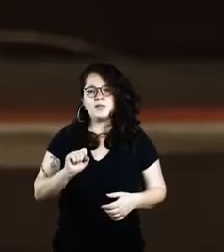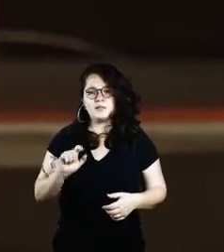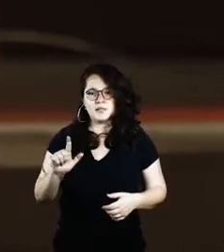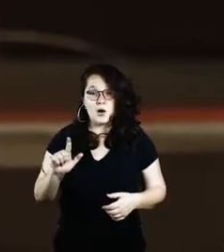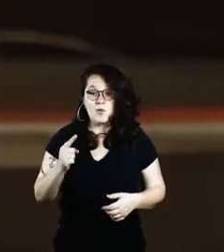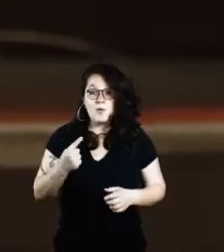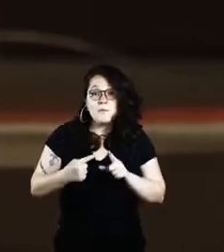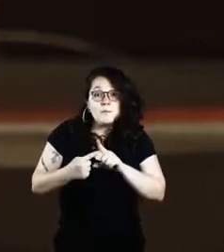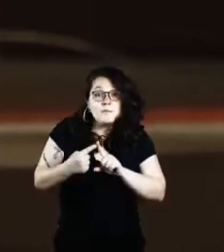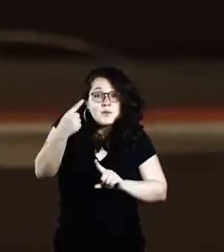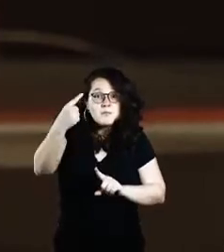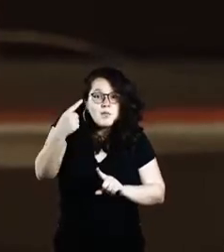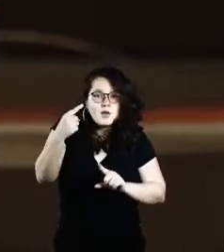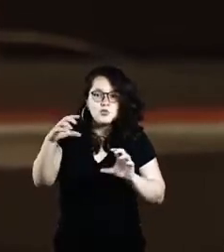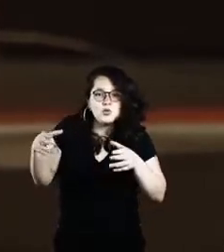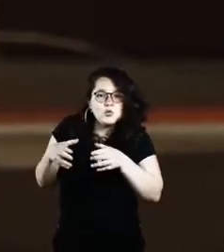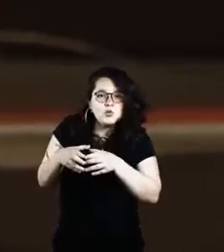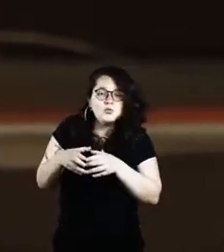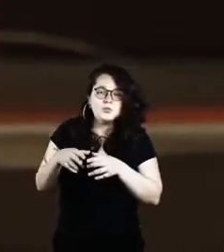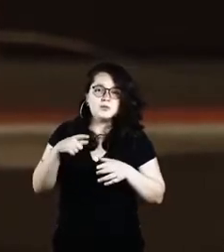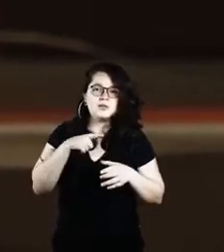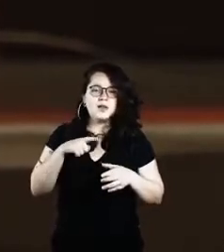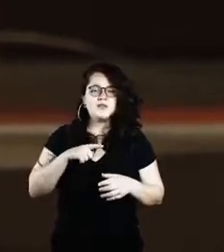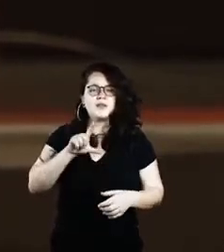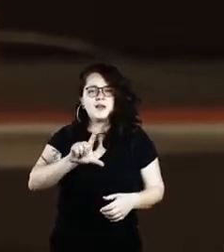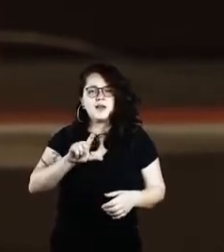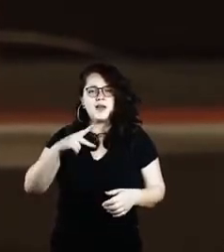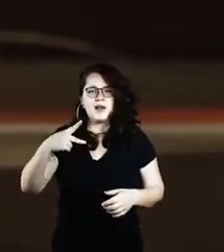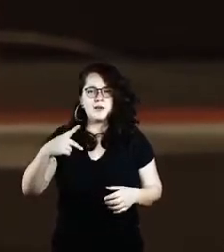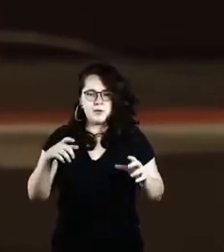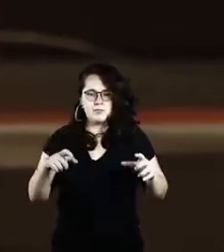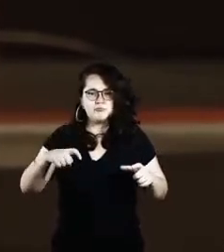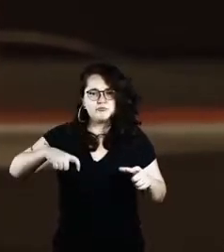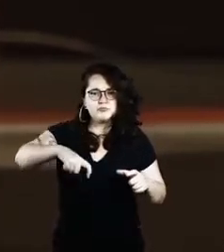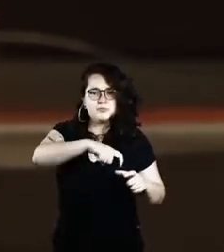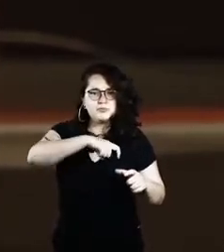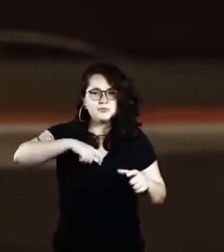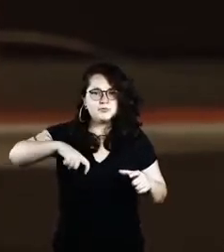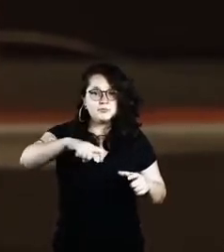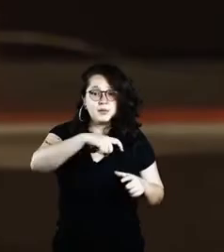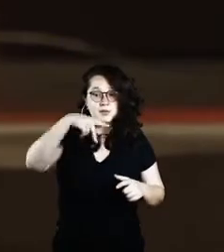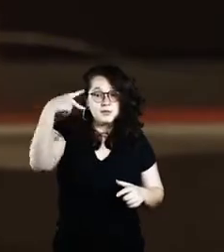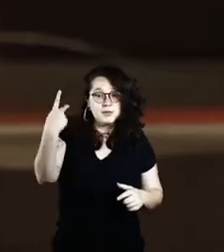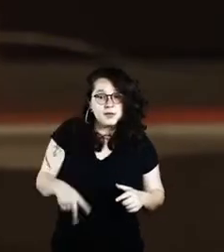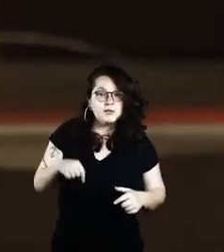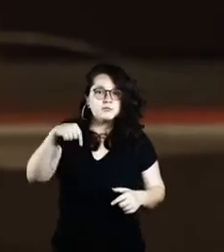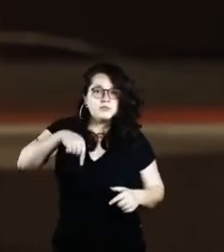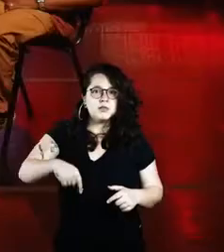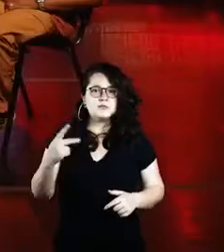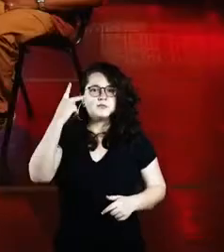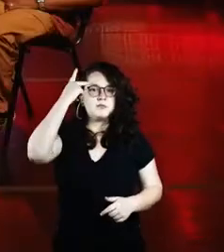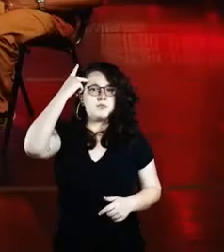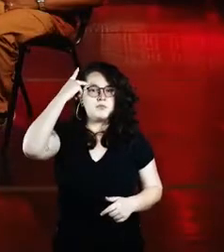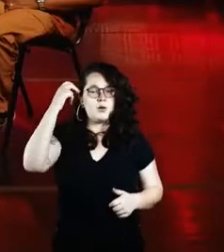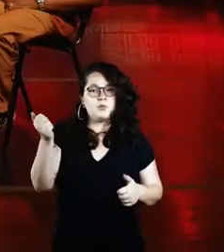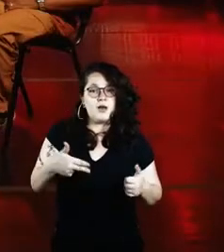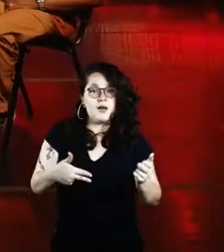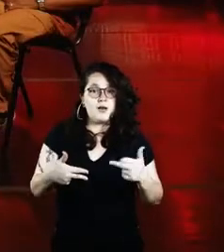solo no rap nacional, né? Paulista, né? E é